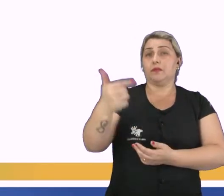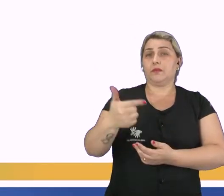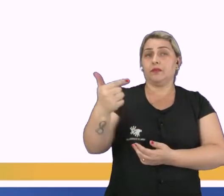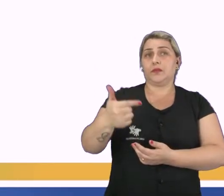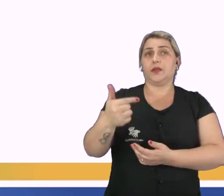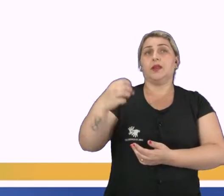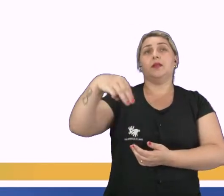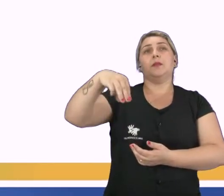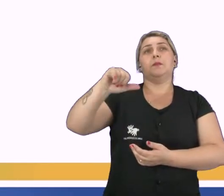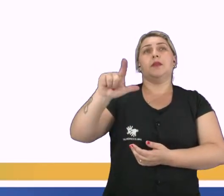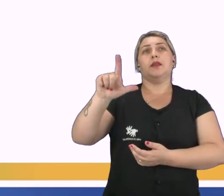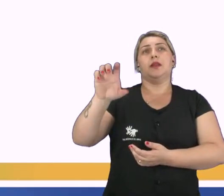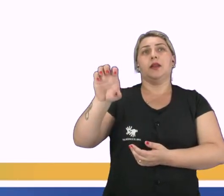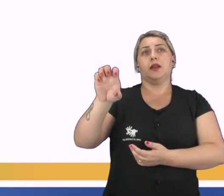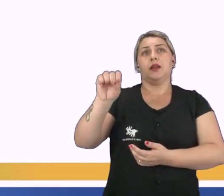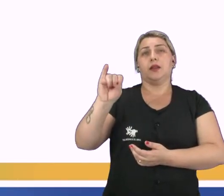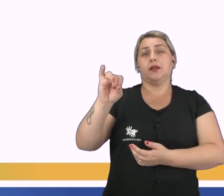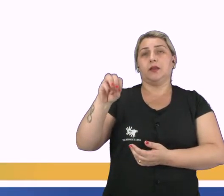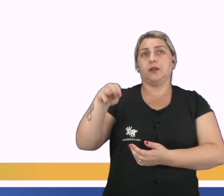2 de 2 milésimos.